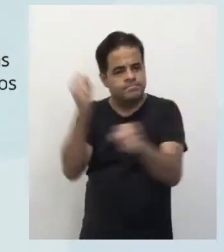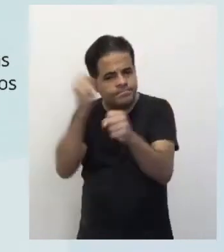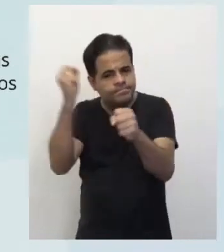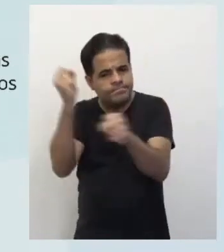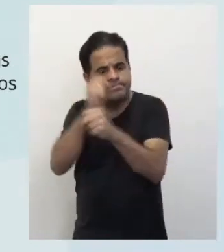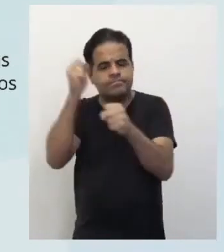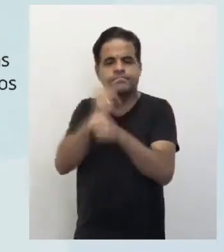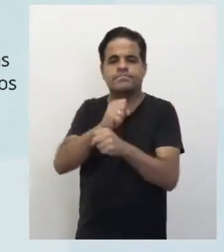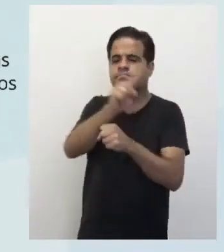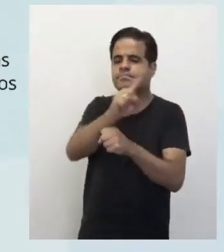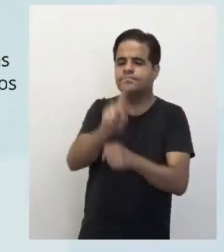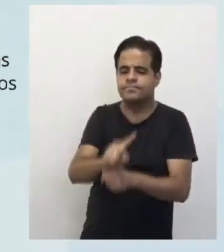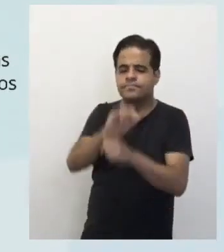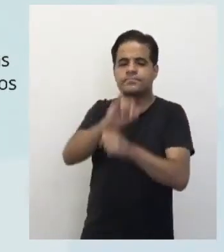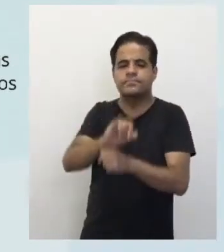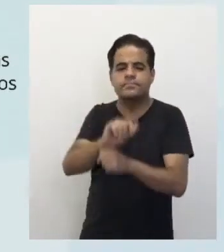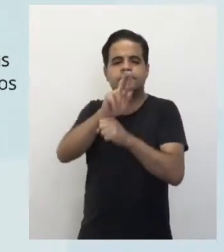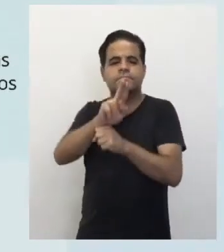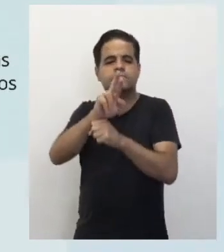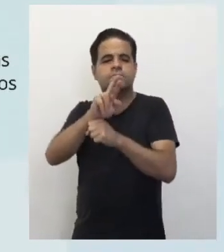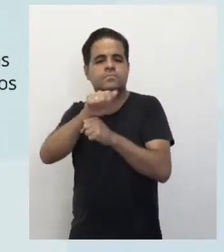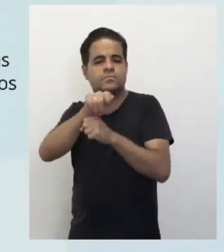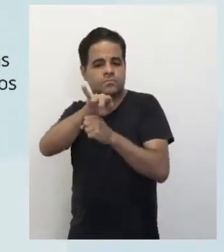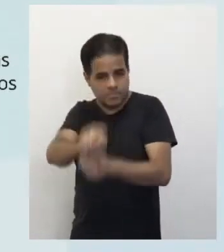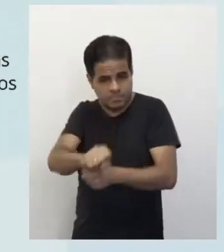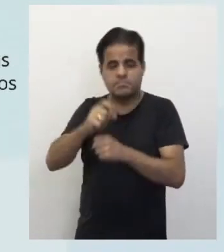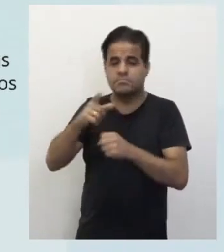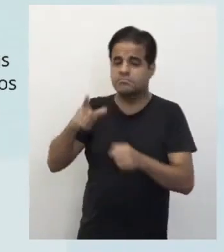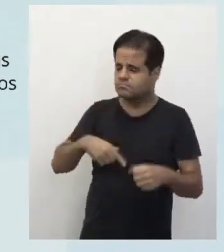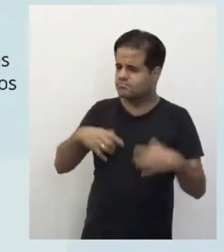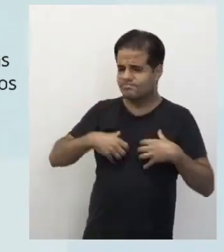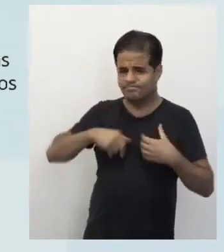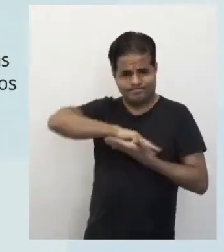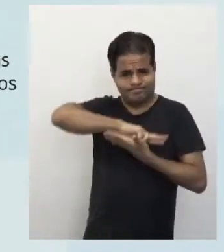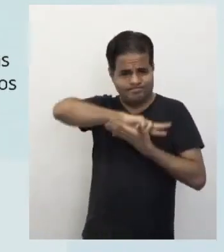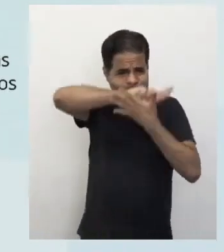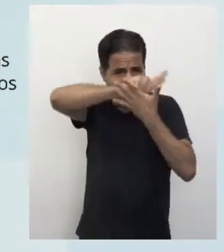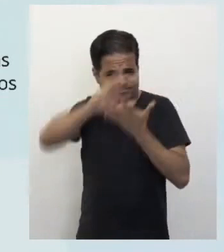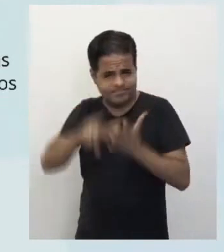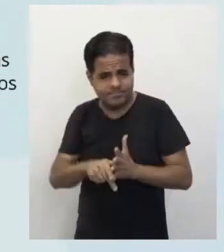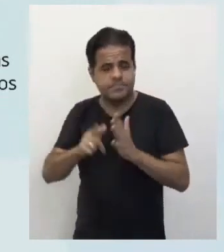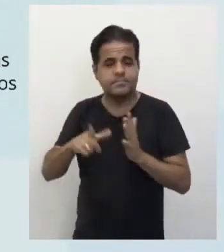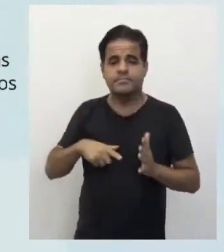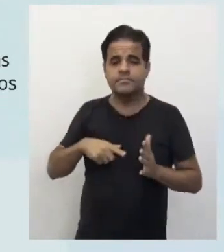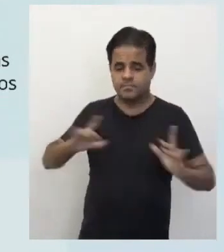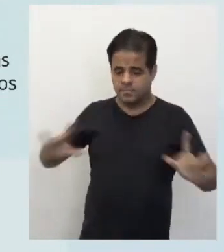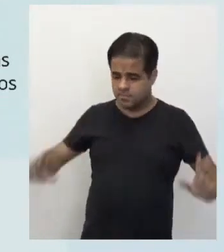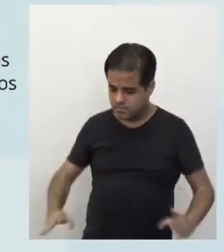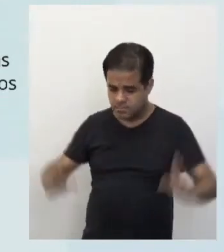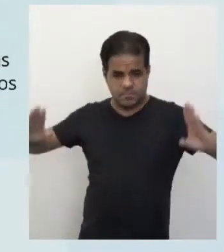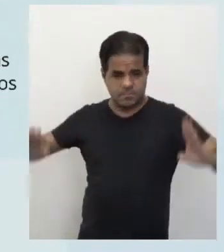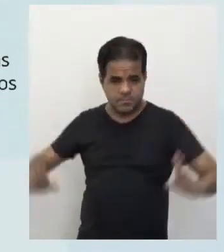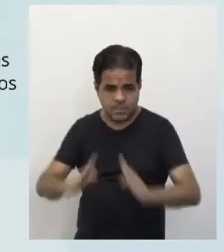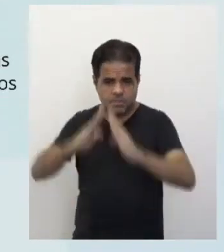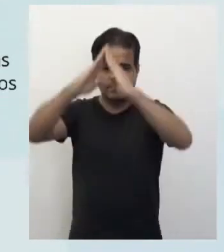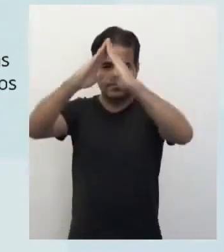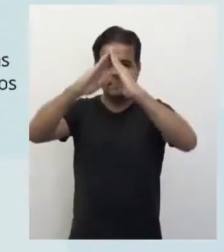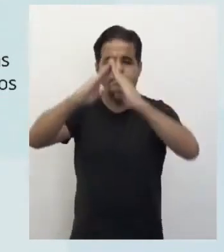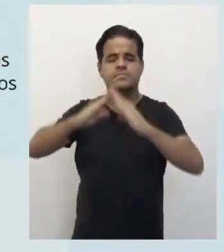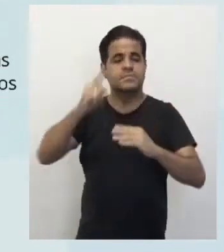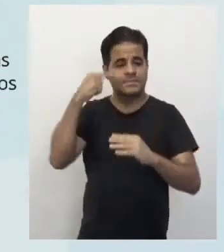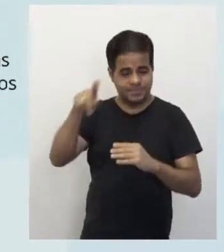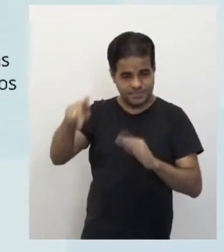aí, o zigurate, ela tinha uma múltipla função, né? A pirâmide escalonada, que era esse